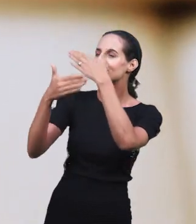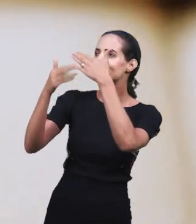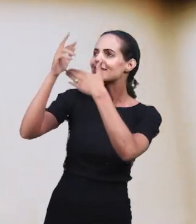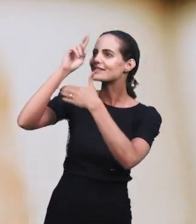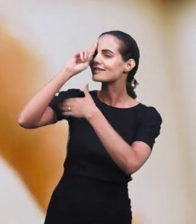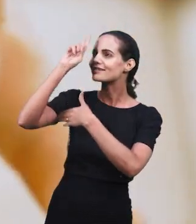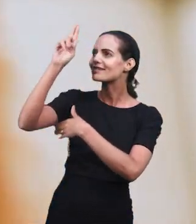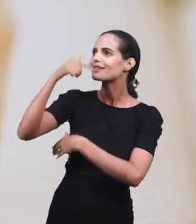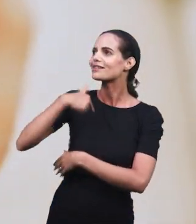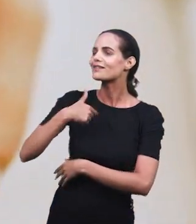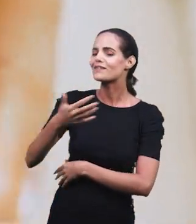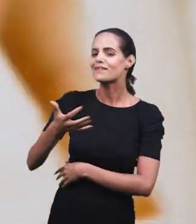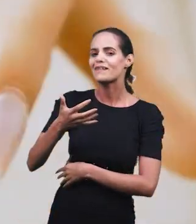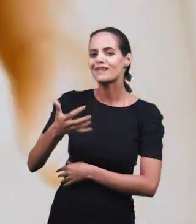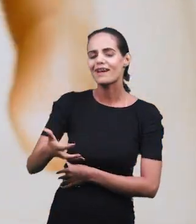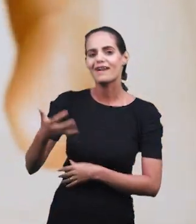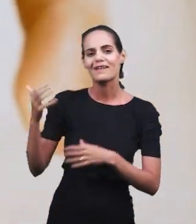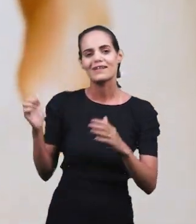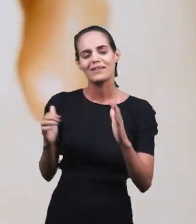quero